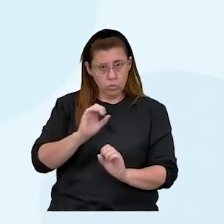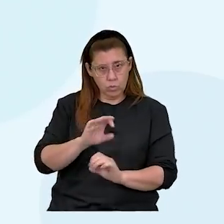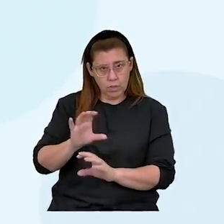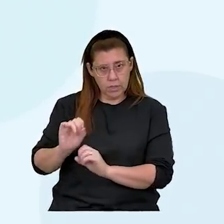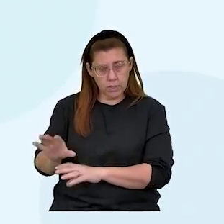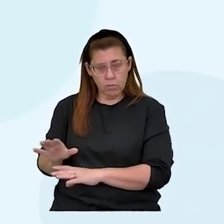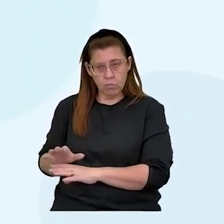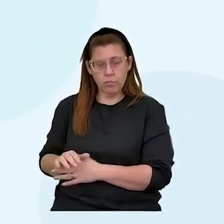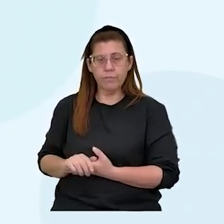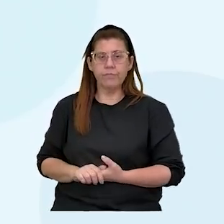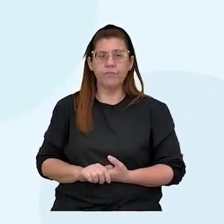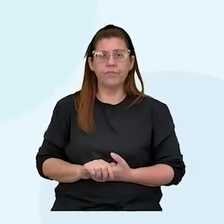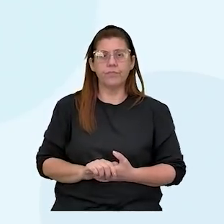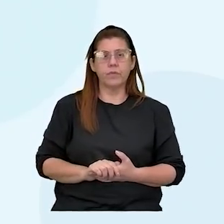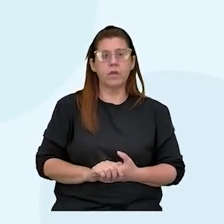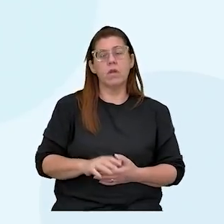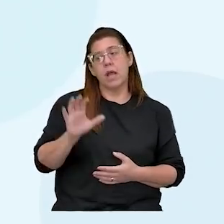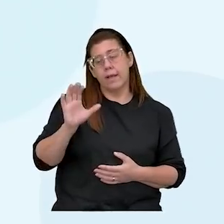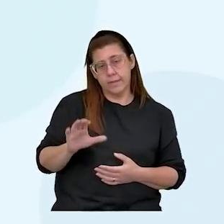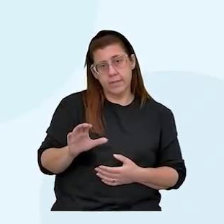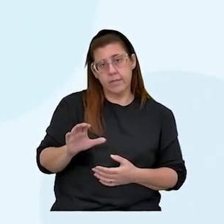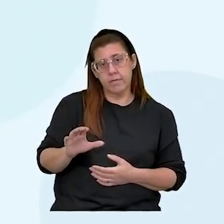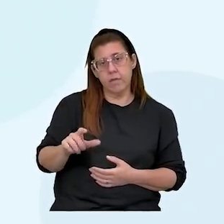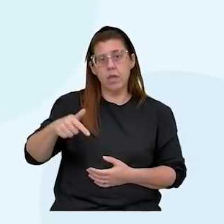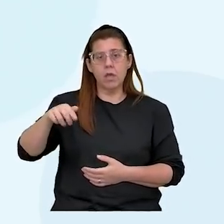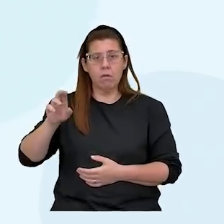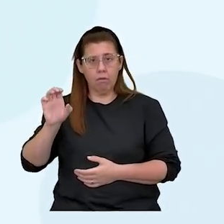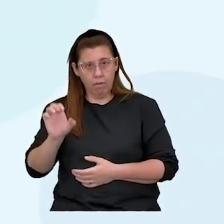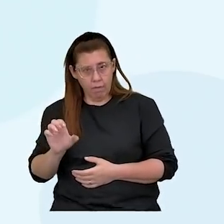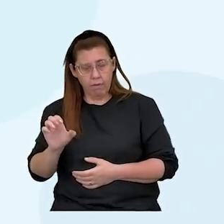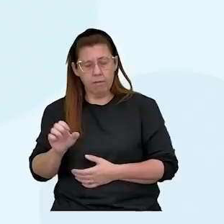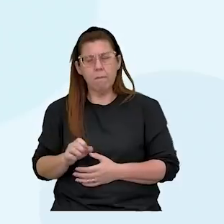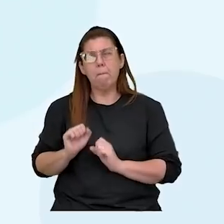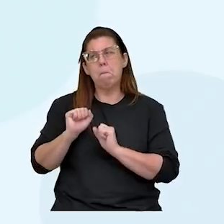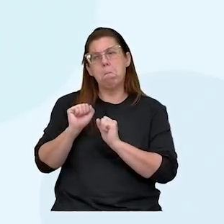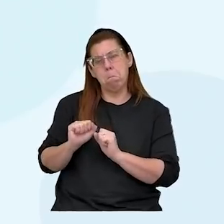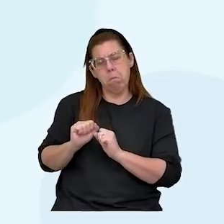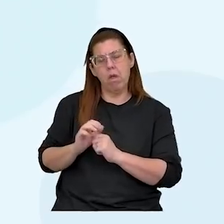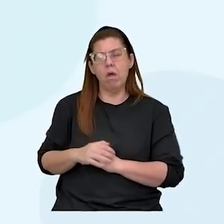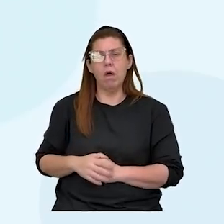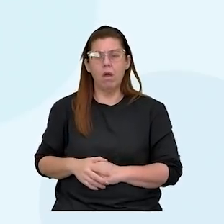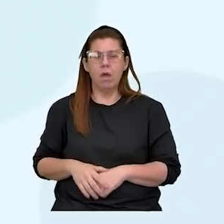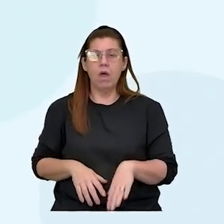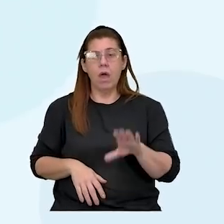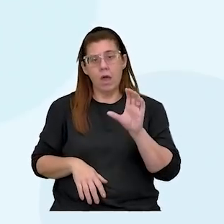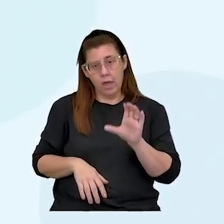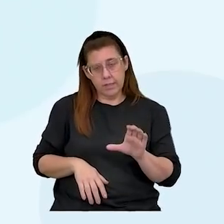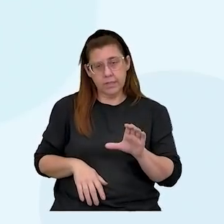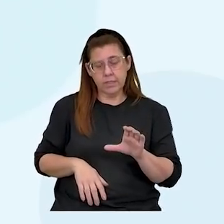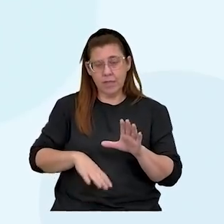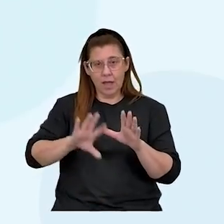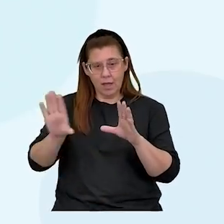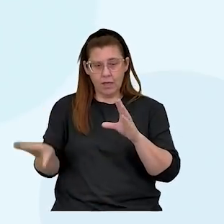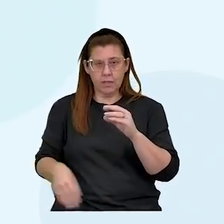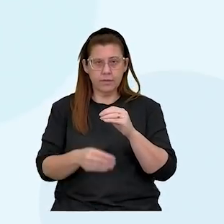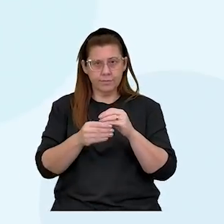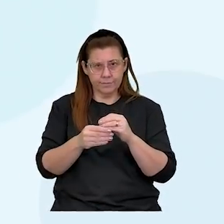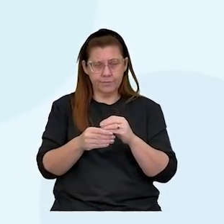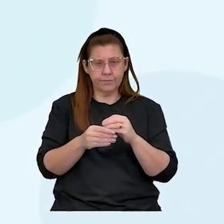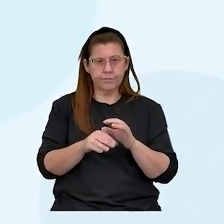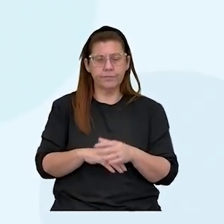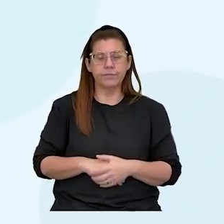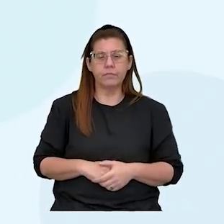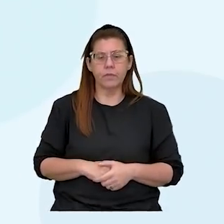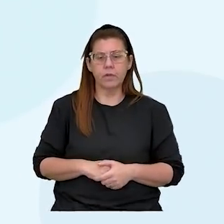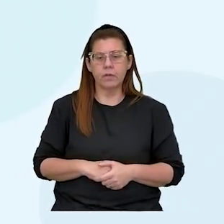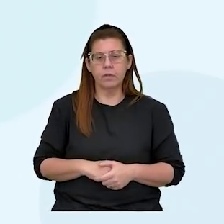tá? Depois, e assim que se pode, olha só, e assim, dá a ideia que está acrescentando algo mais. Até